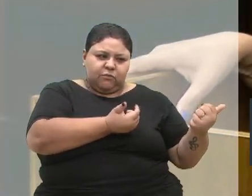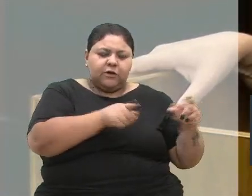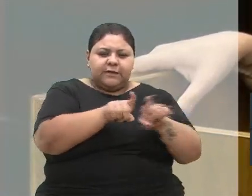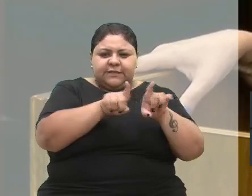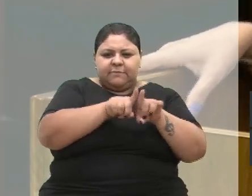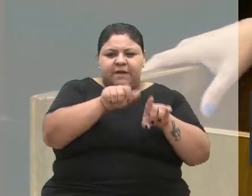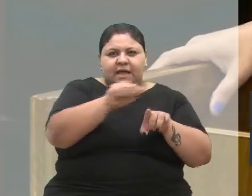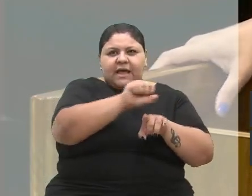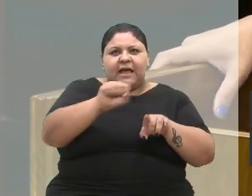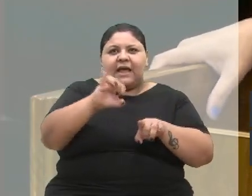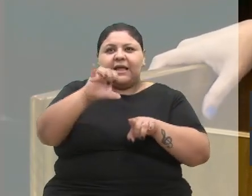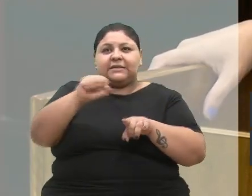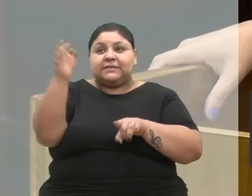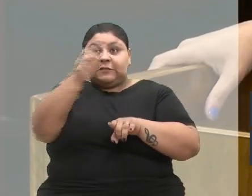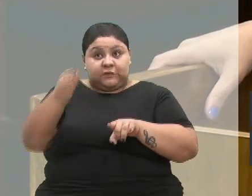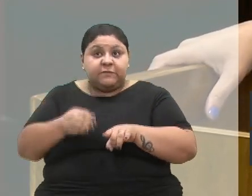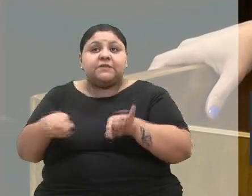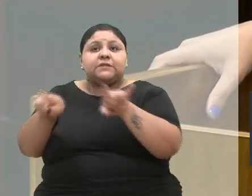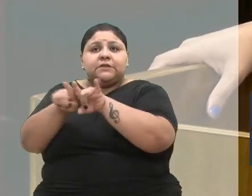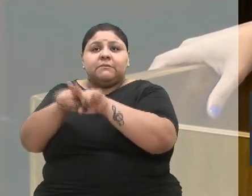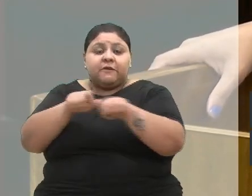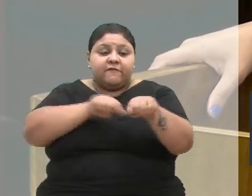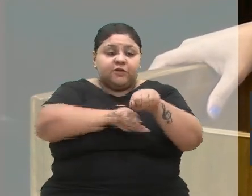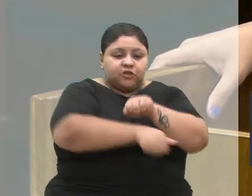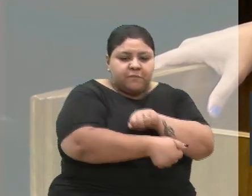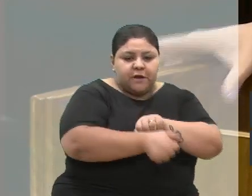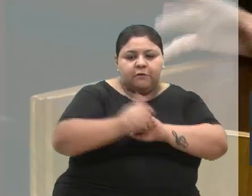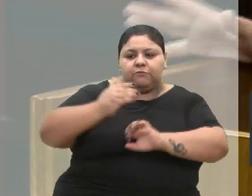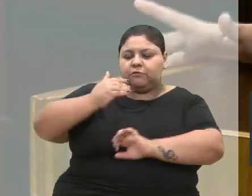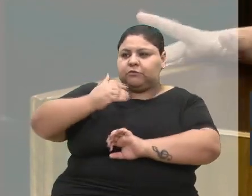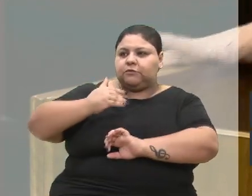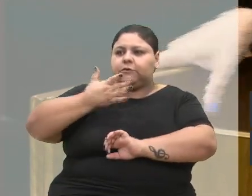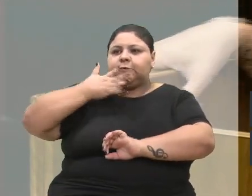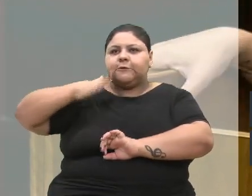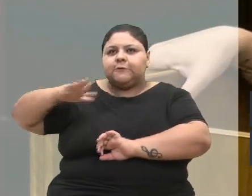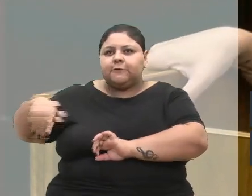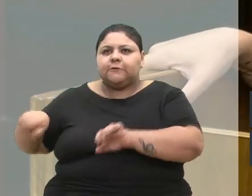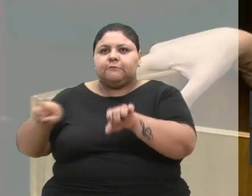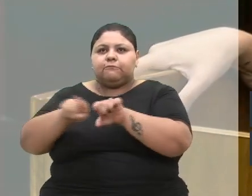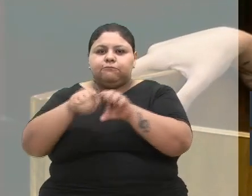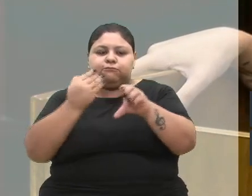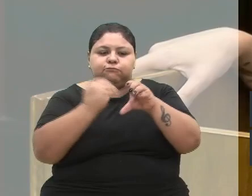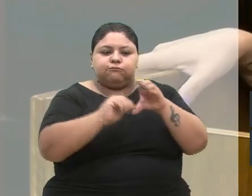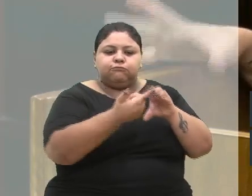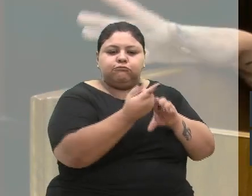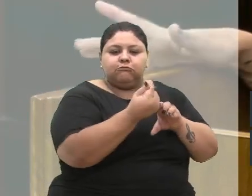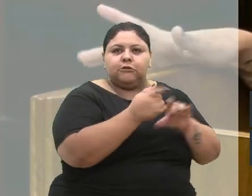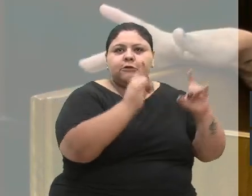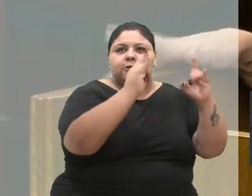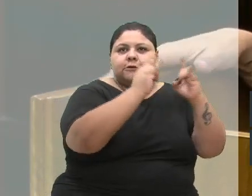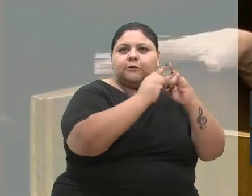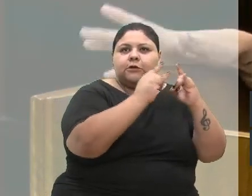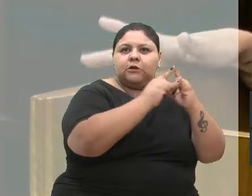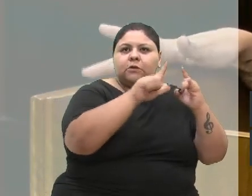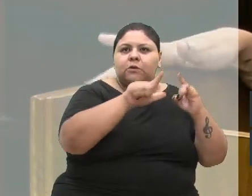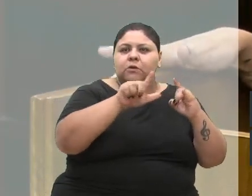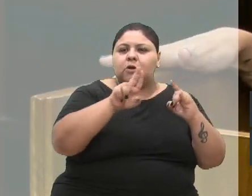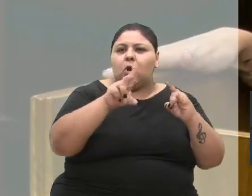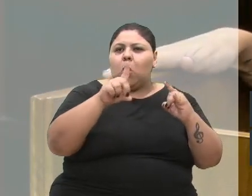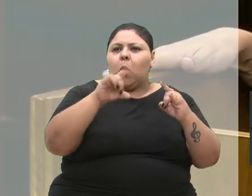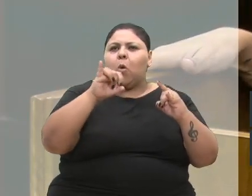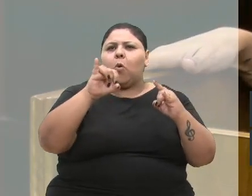de investimentos nas escolas de educação infantil. A gente destinou também recursos, né, tanto para a entidade de Ludwig, né, que